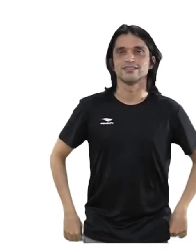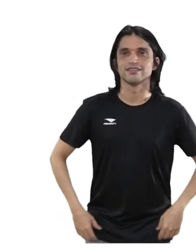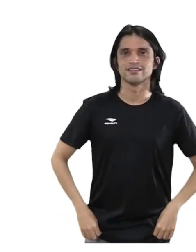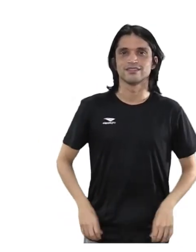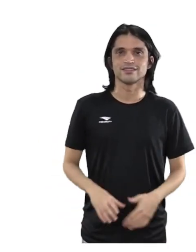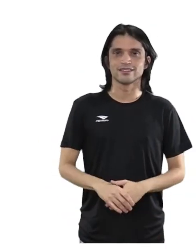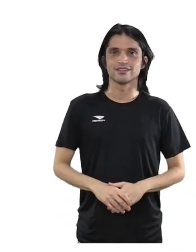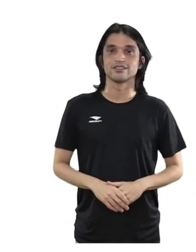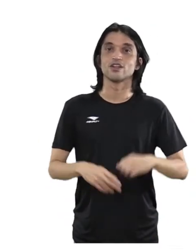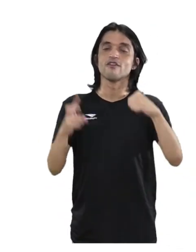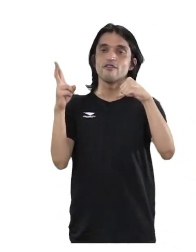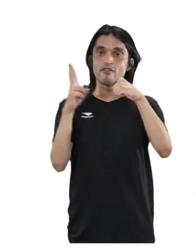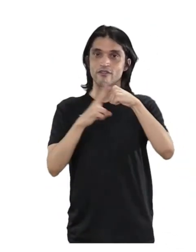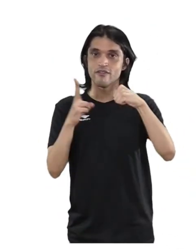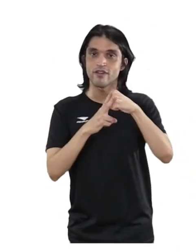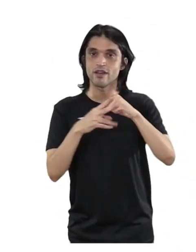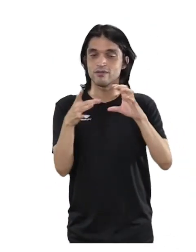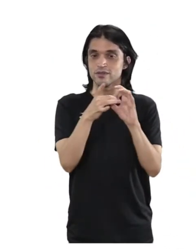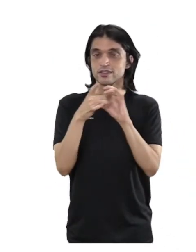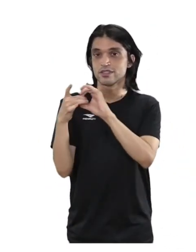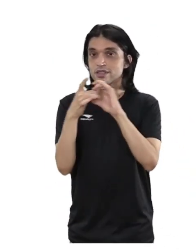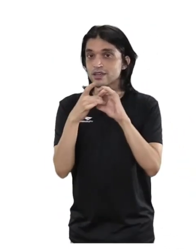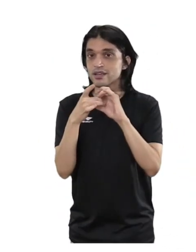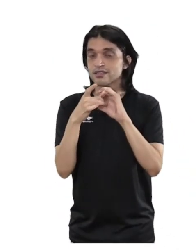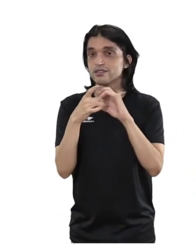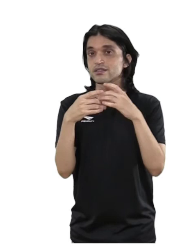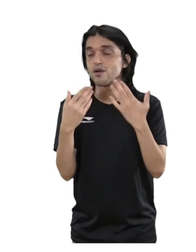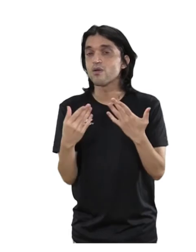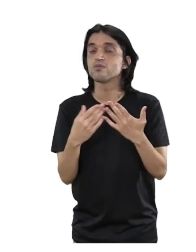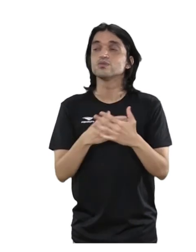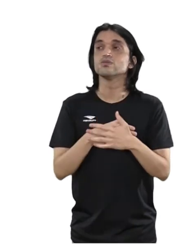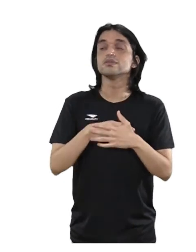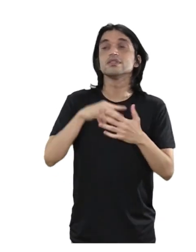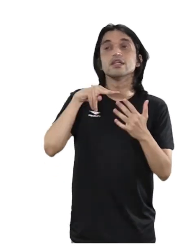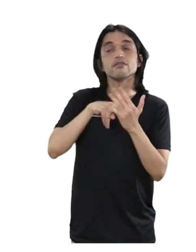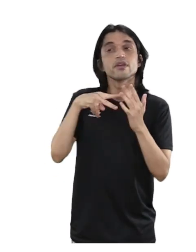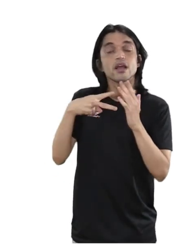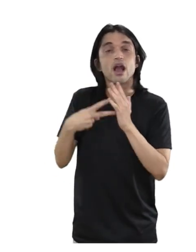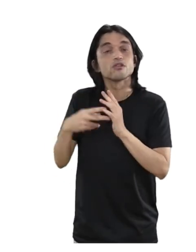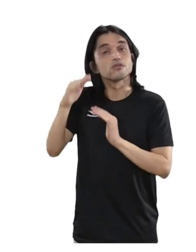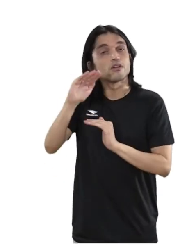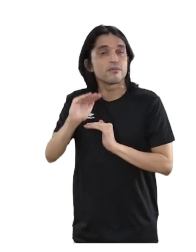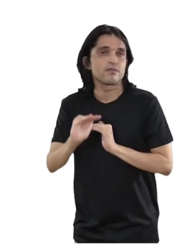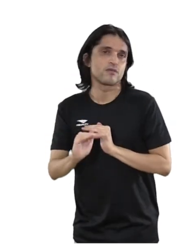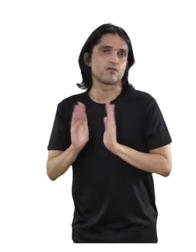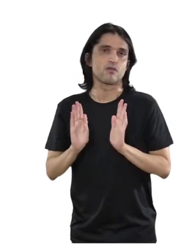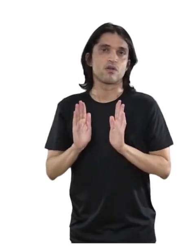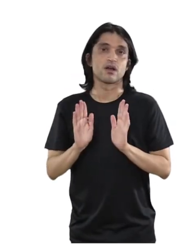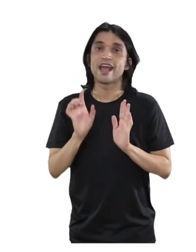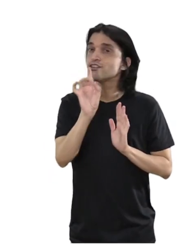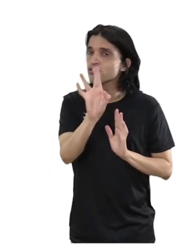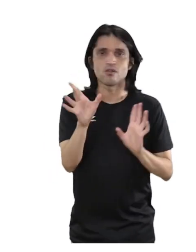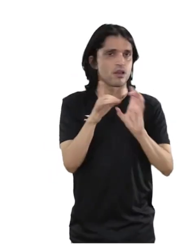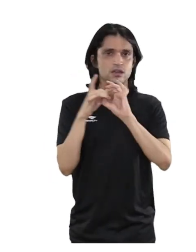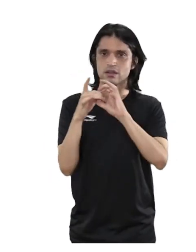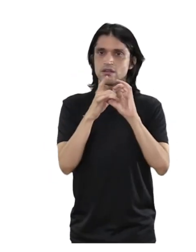verbo de ligação tem menor força significativa, ou seja, está ali apenas para ligar o sujeito